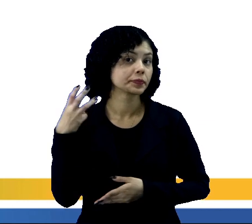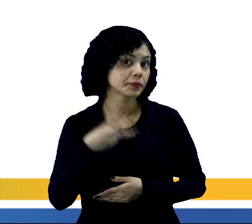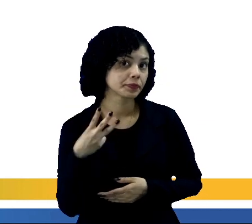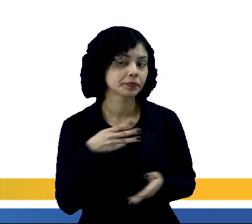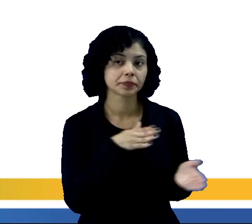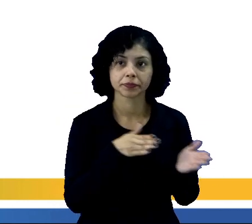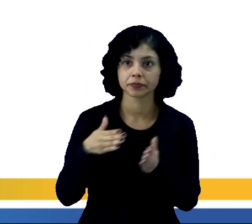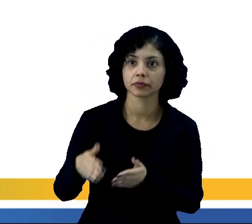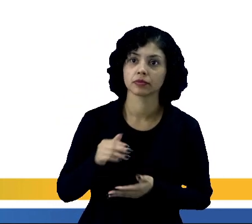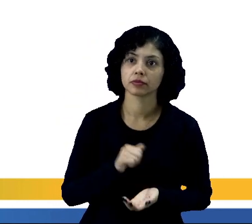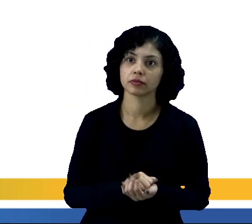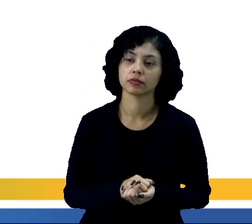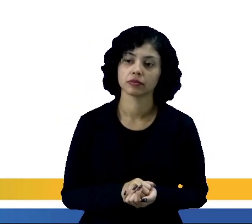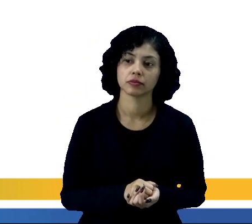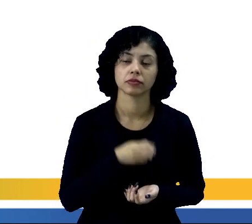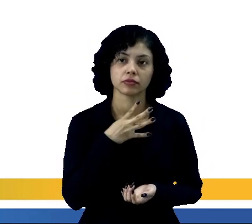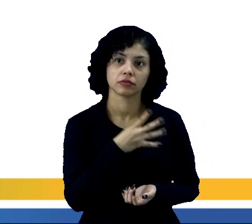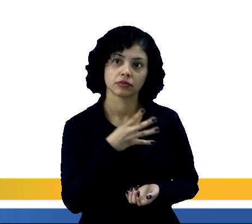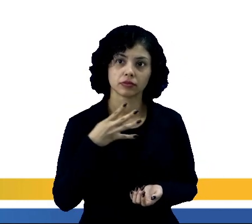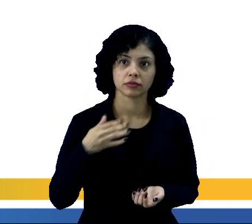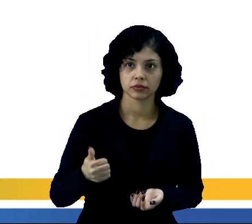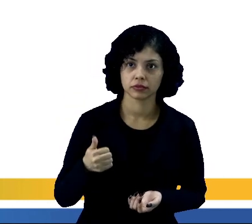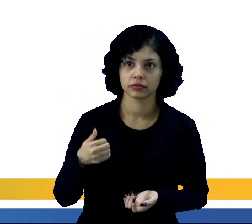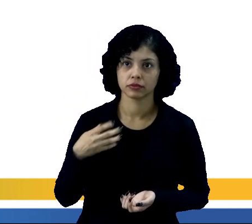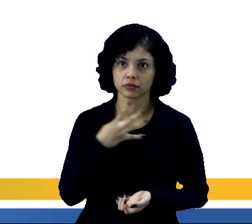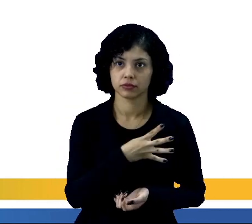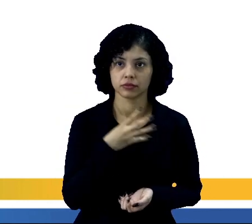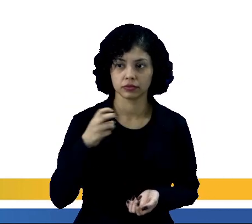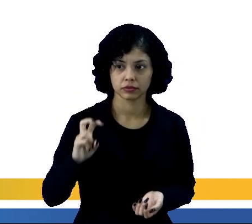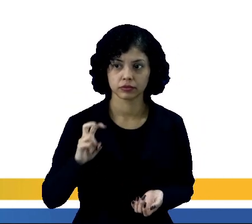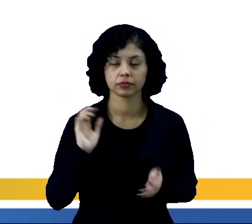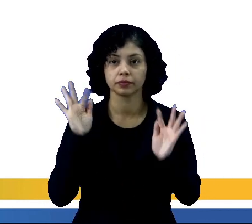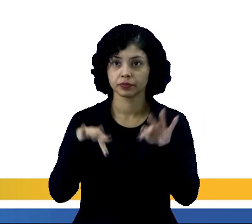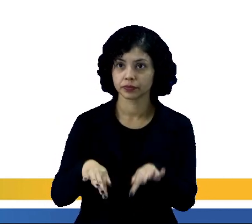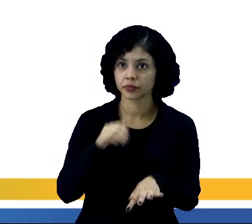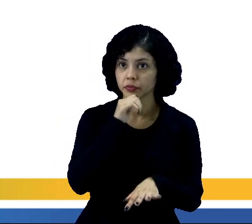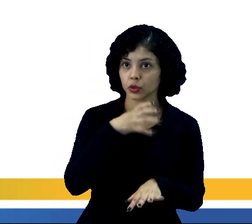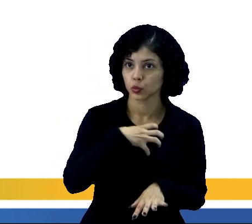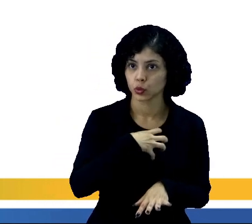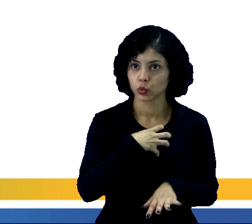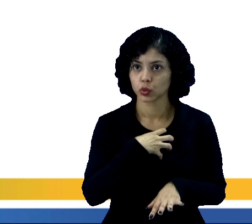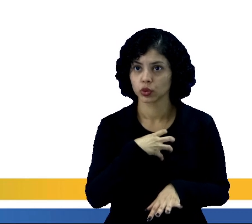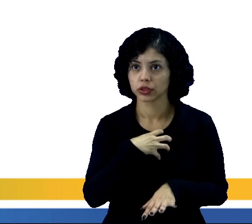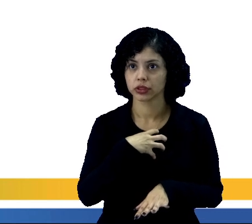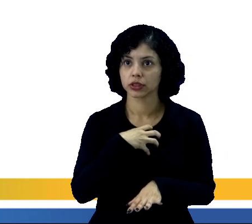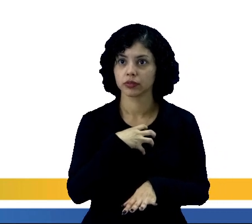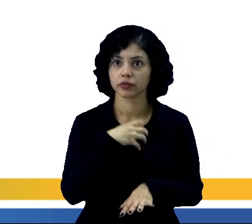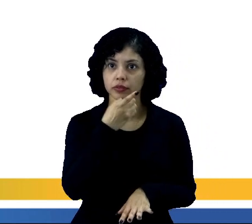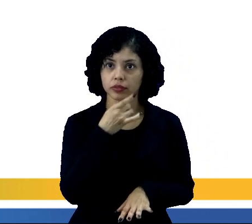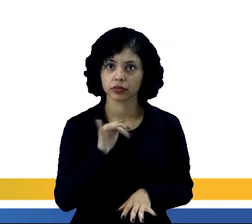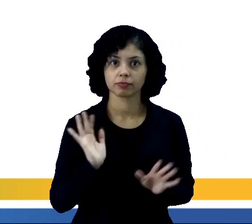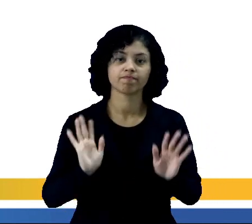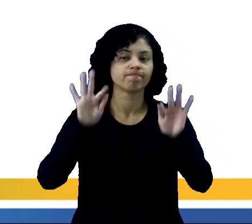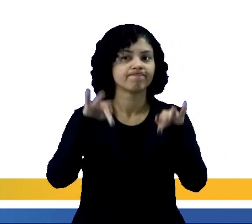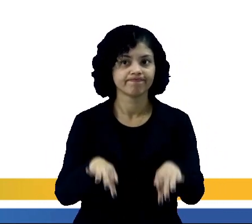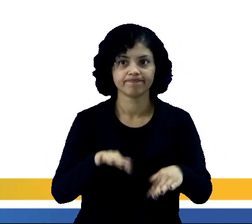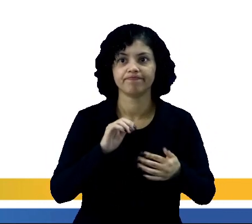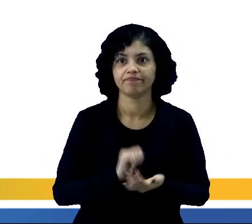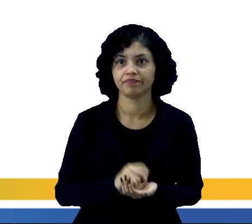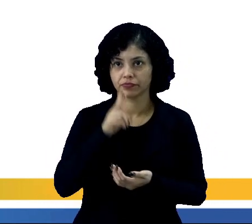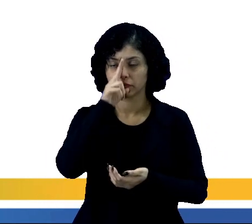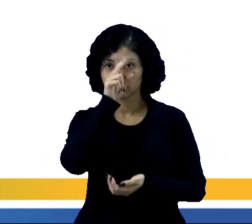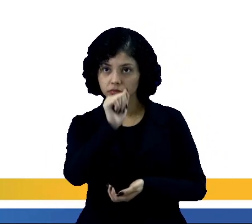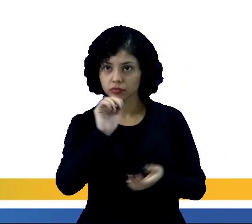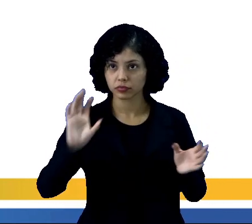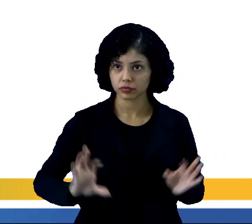E a terceira fase da guerra, que vai de 44 a 45, né, o fim da guerra. O momento em que os membros do eixo são derrotados, né.